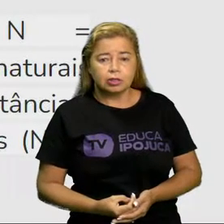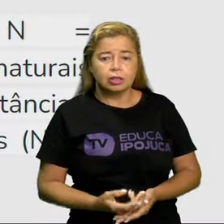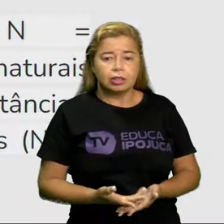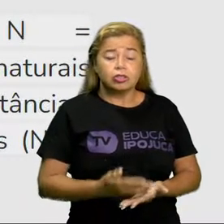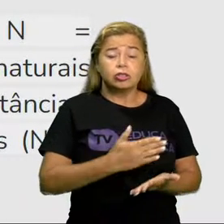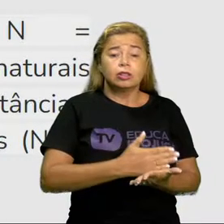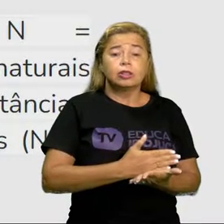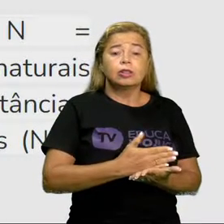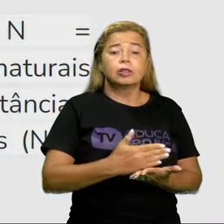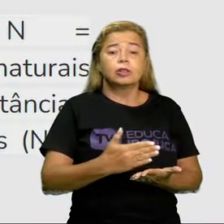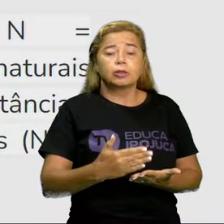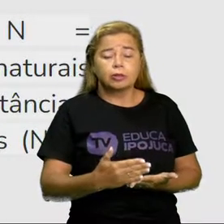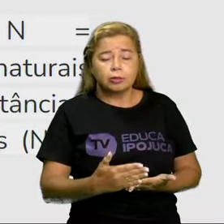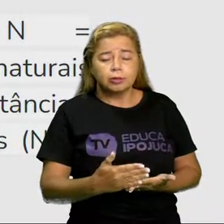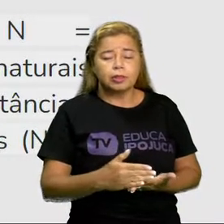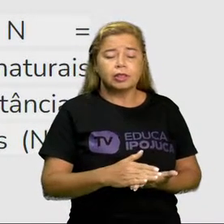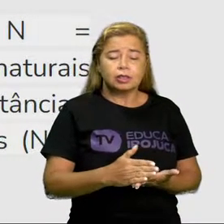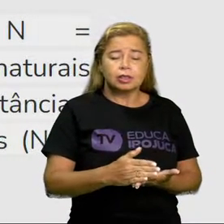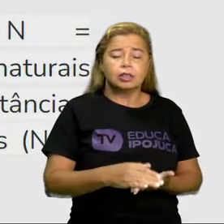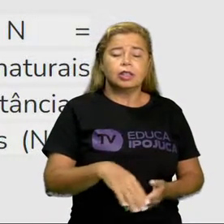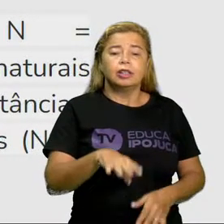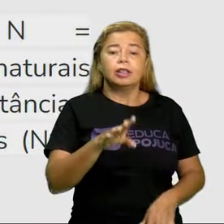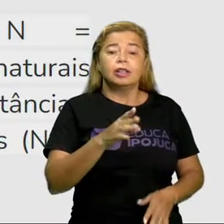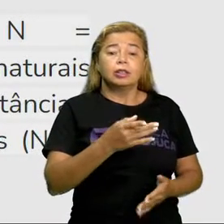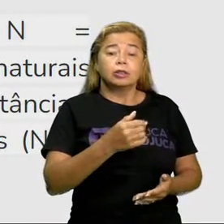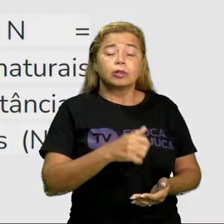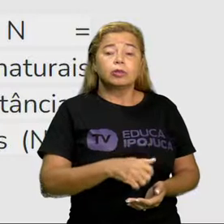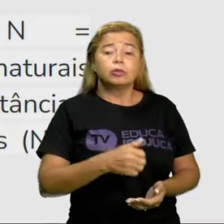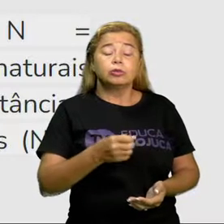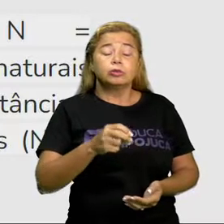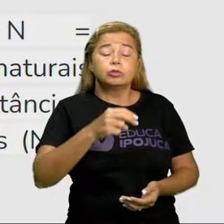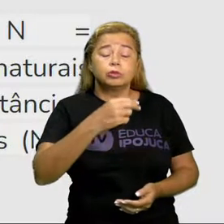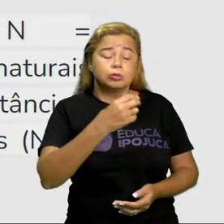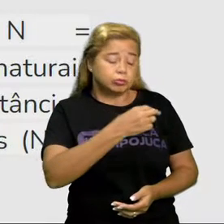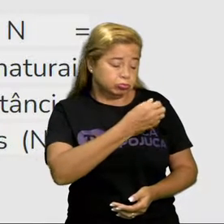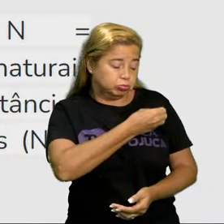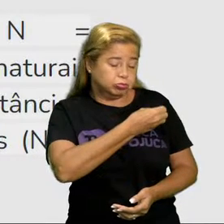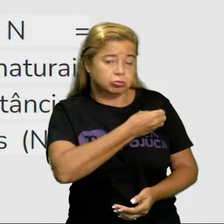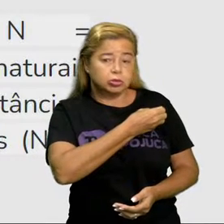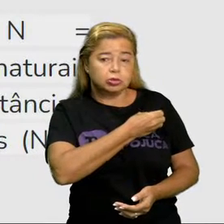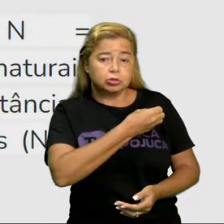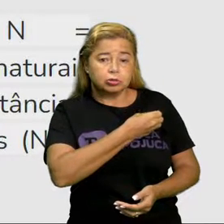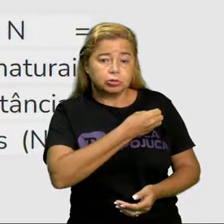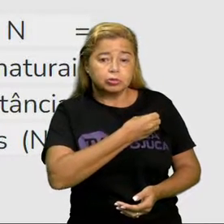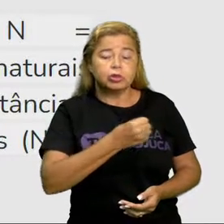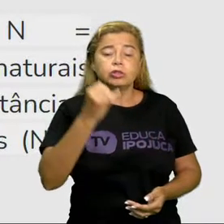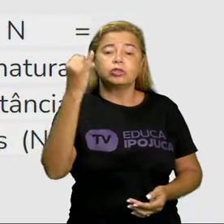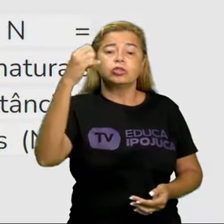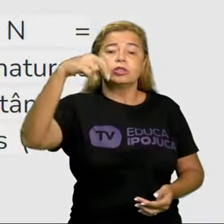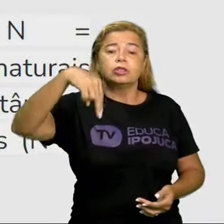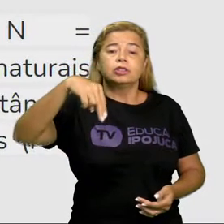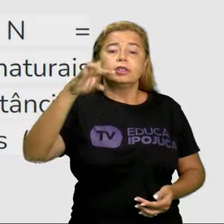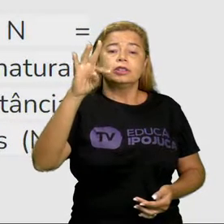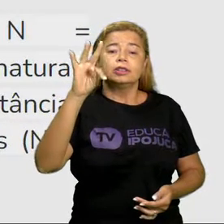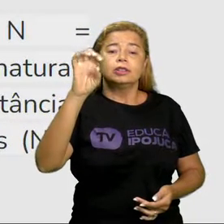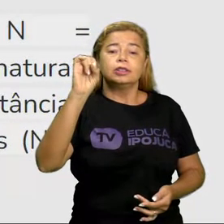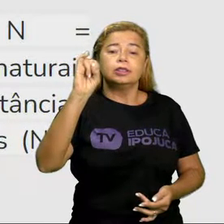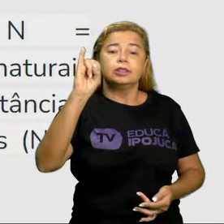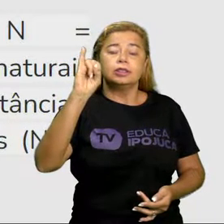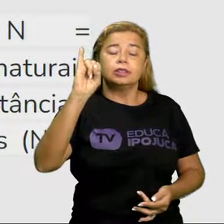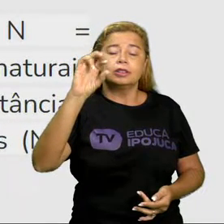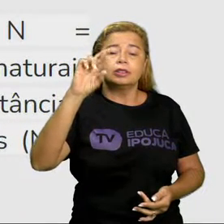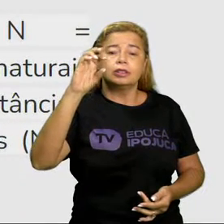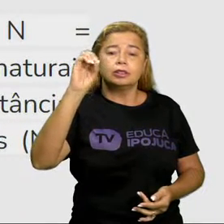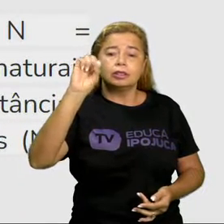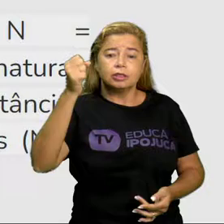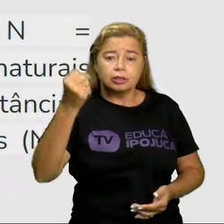conhecido como números arábicos eles são números inteiros positivos dos conjuntos n s n né